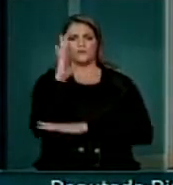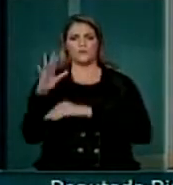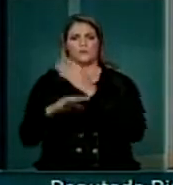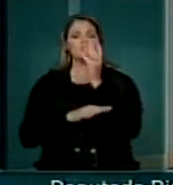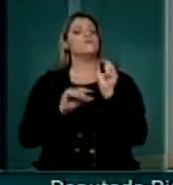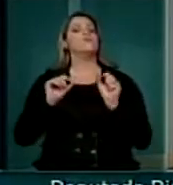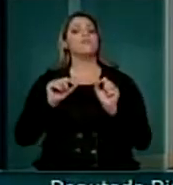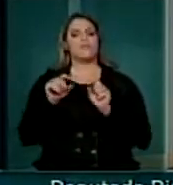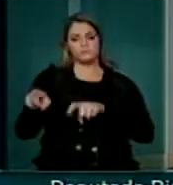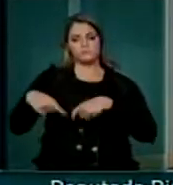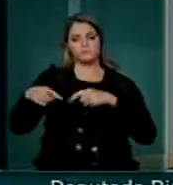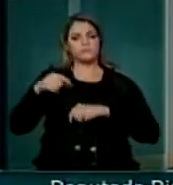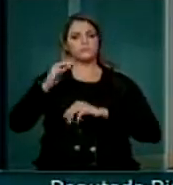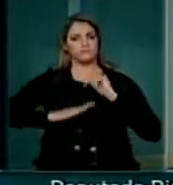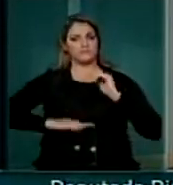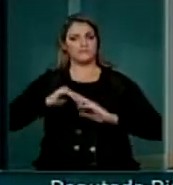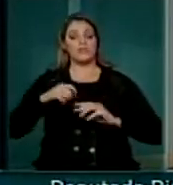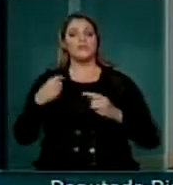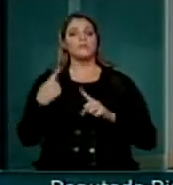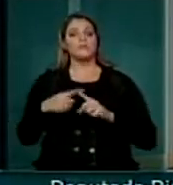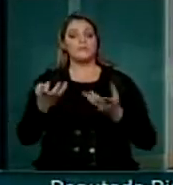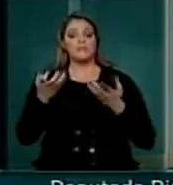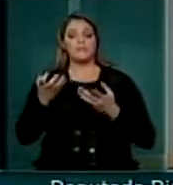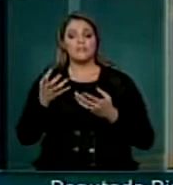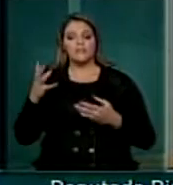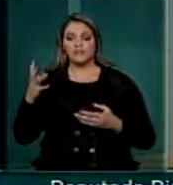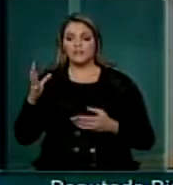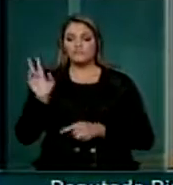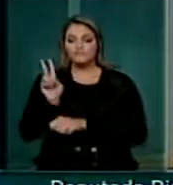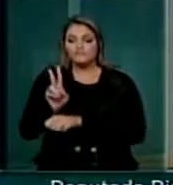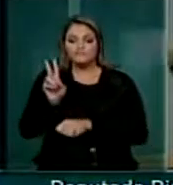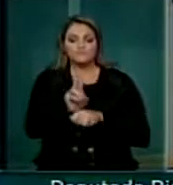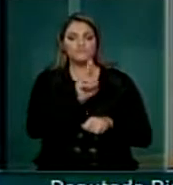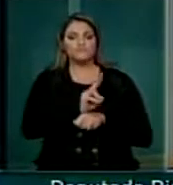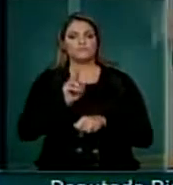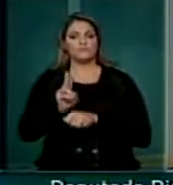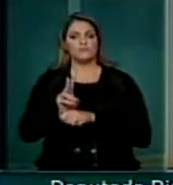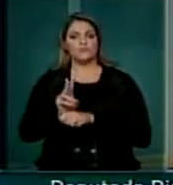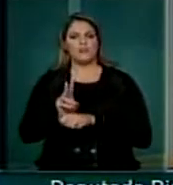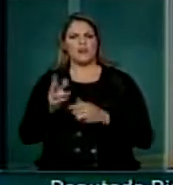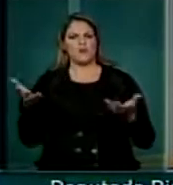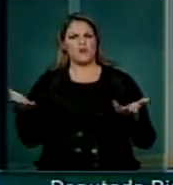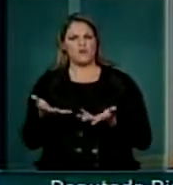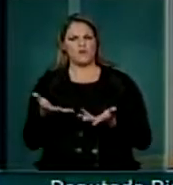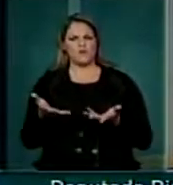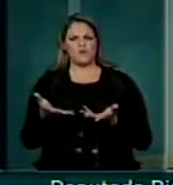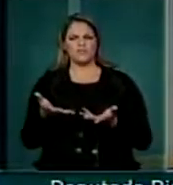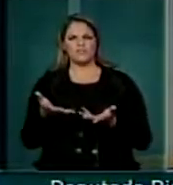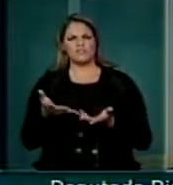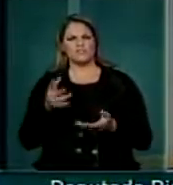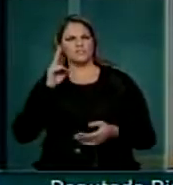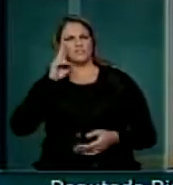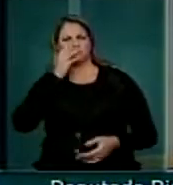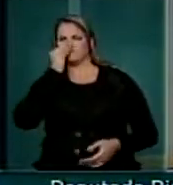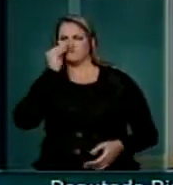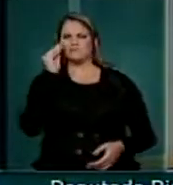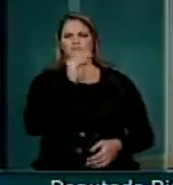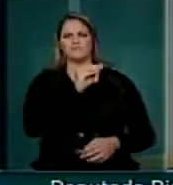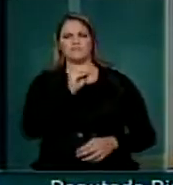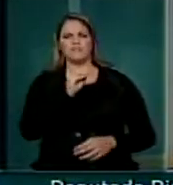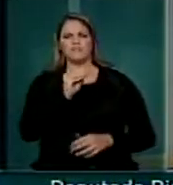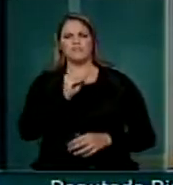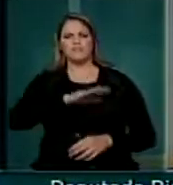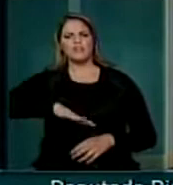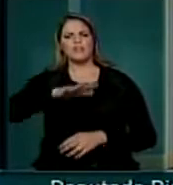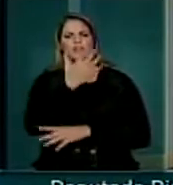agricultores, porque queriam salvar as suas lavouras e hoje viram as costas para a questão ambiental. Hoje relegam